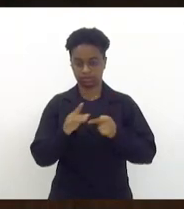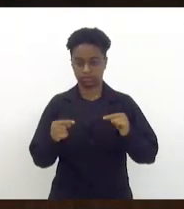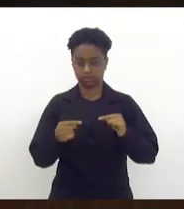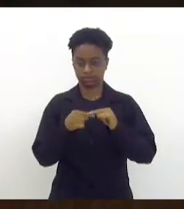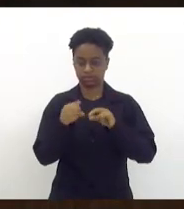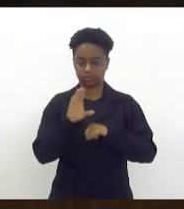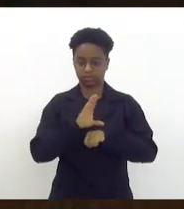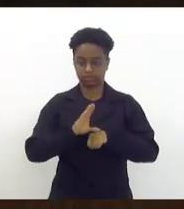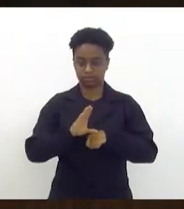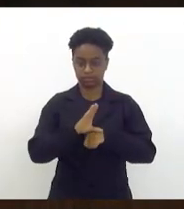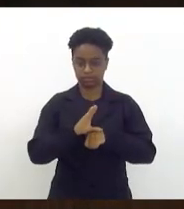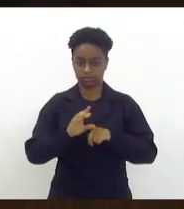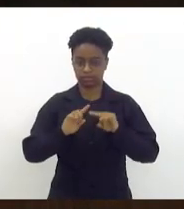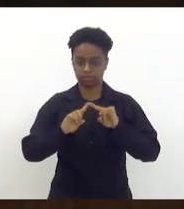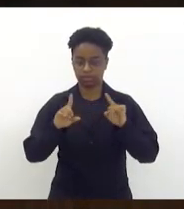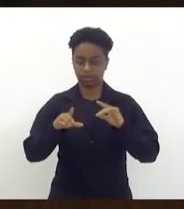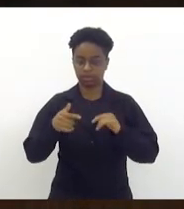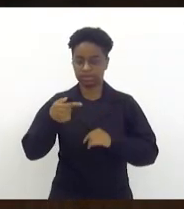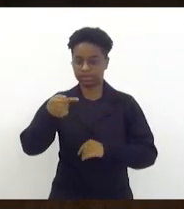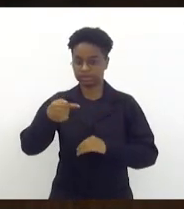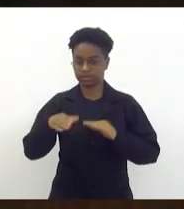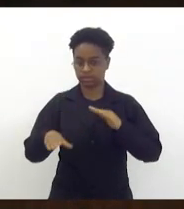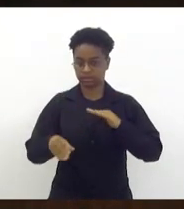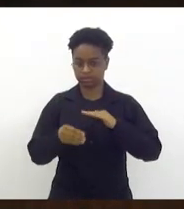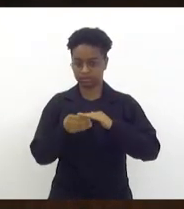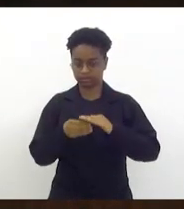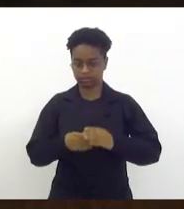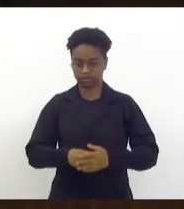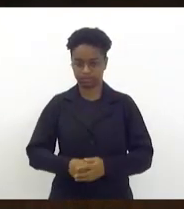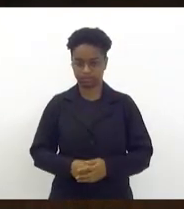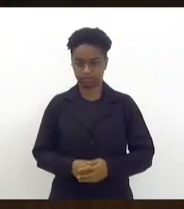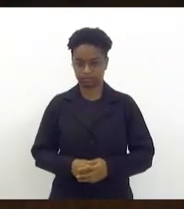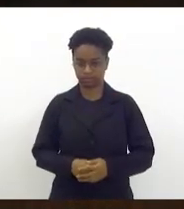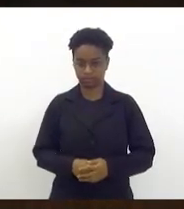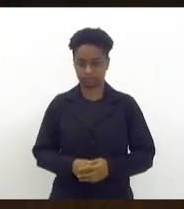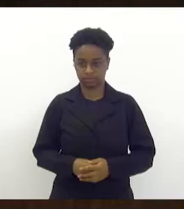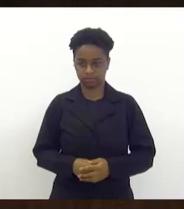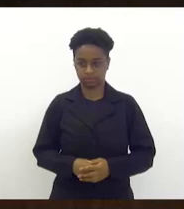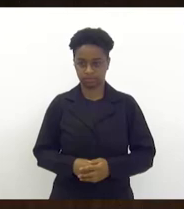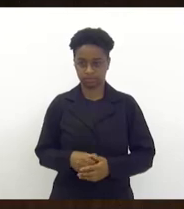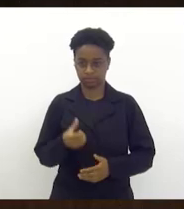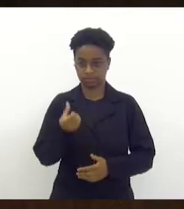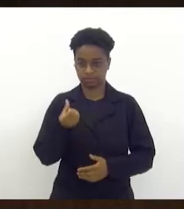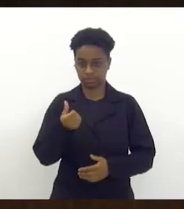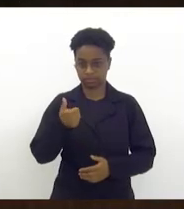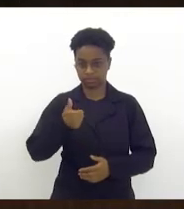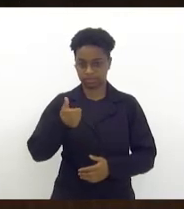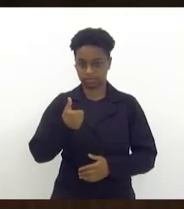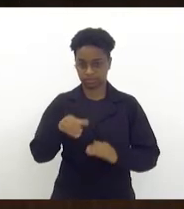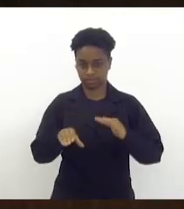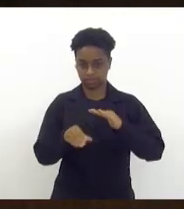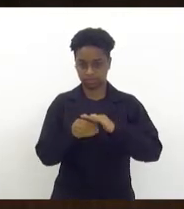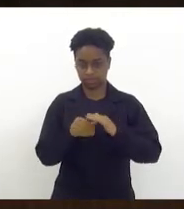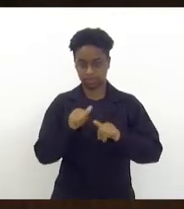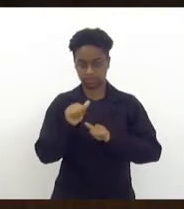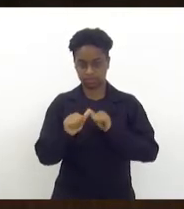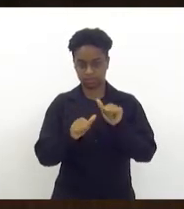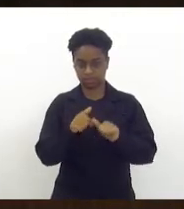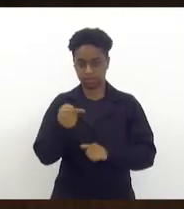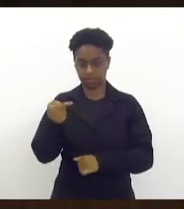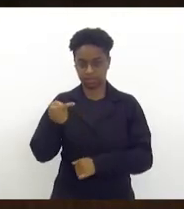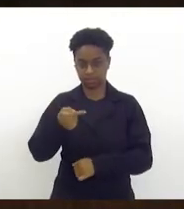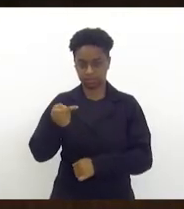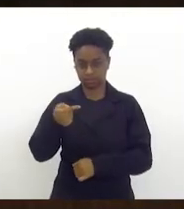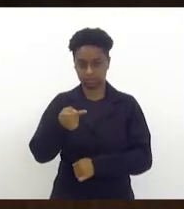constitucionalidade com 7 emendas. As 6 primeiras, modificativa, e a